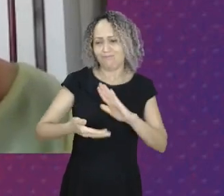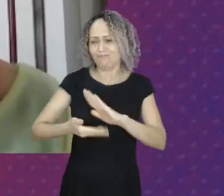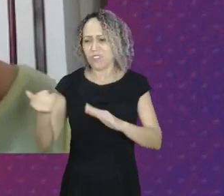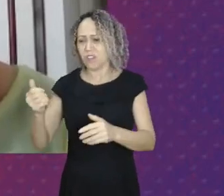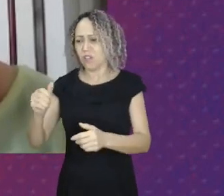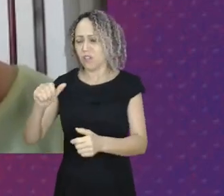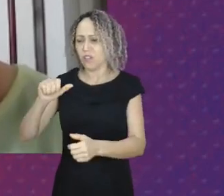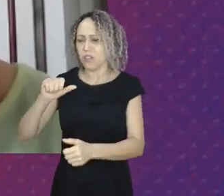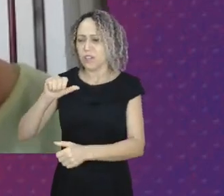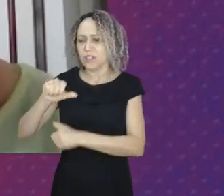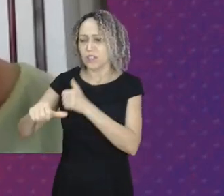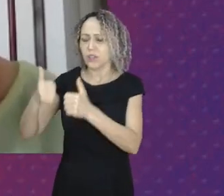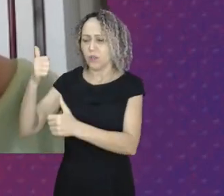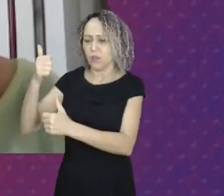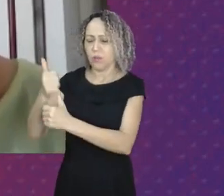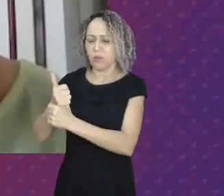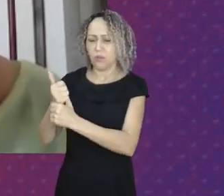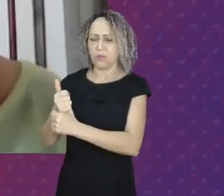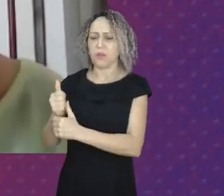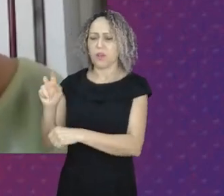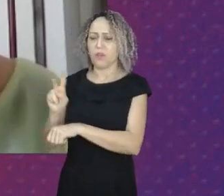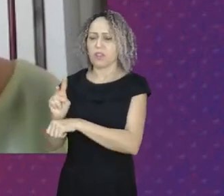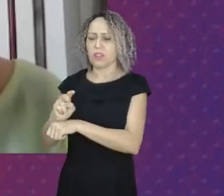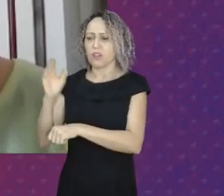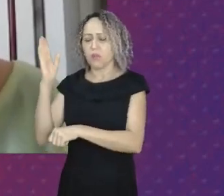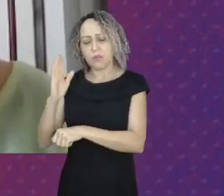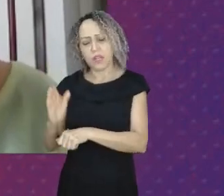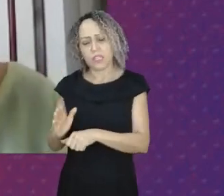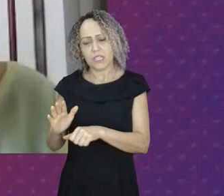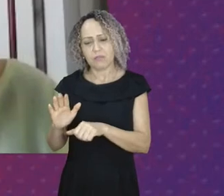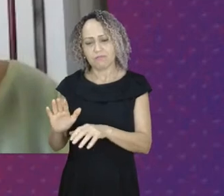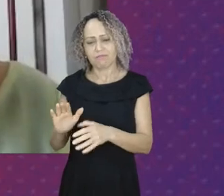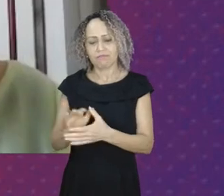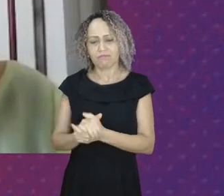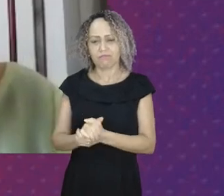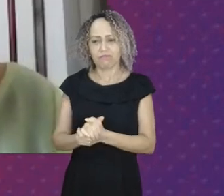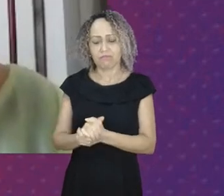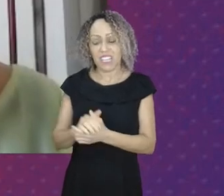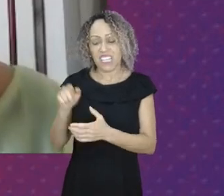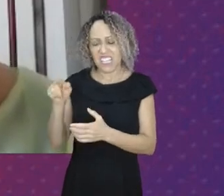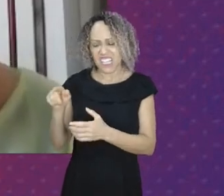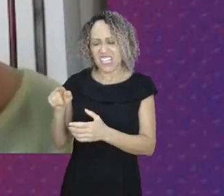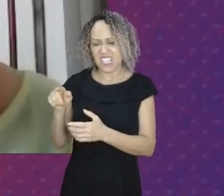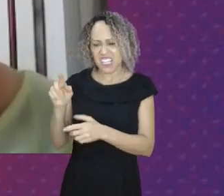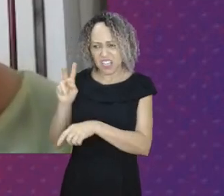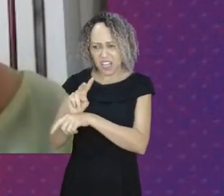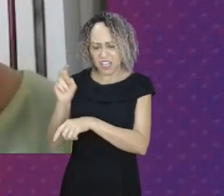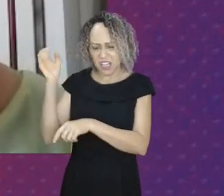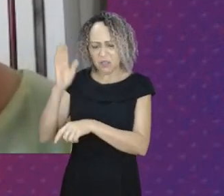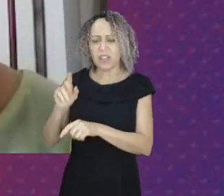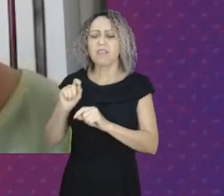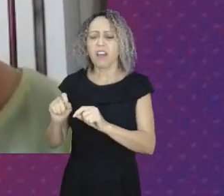que tem uma duração até, com uma medida também eleitoreira, tem uma duração até o final do ano. E não